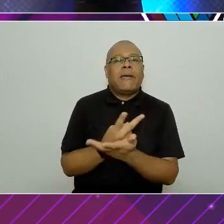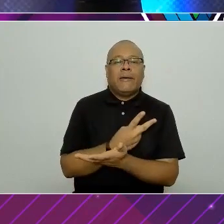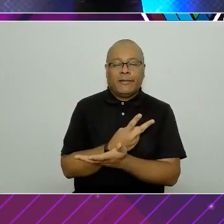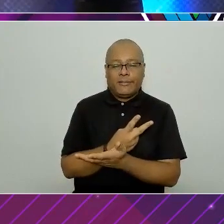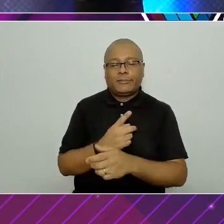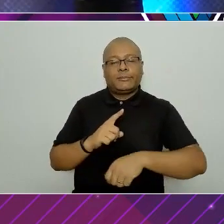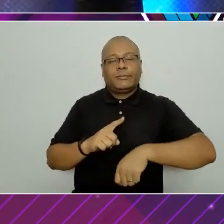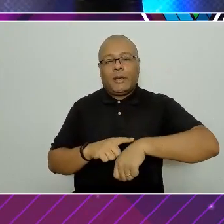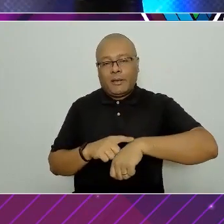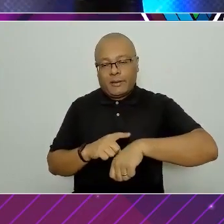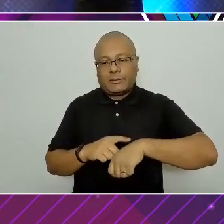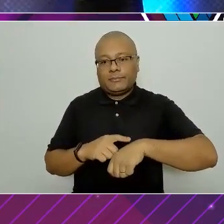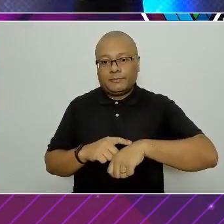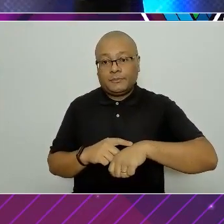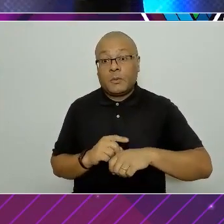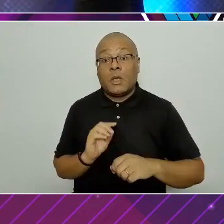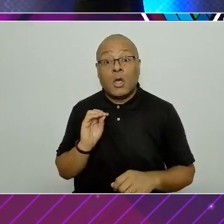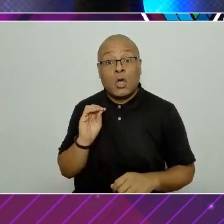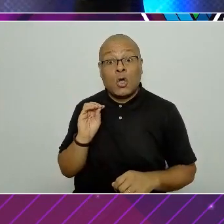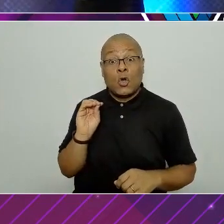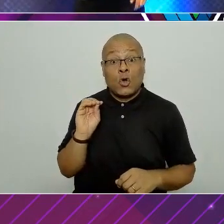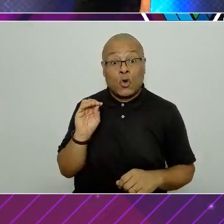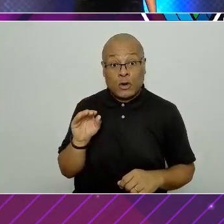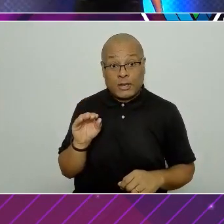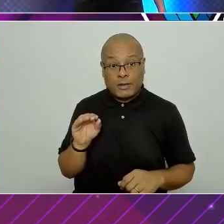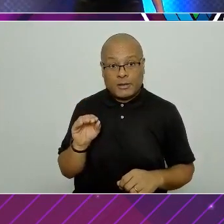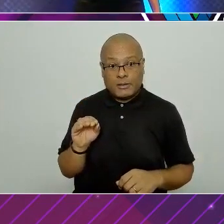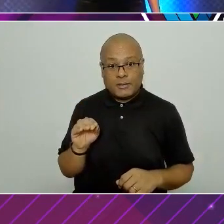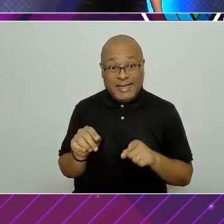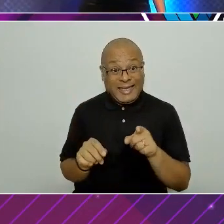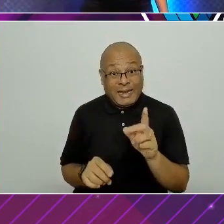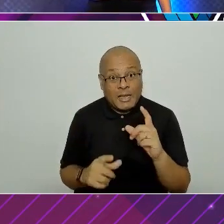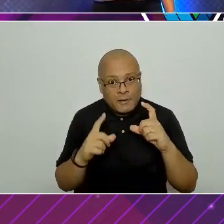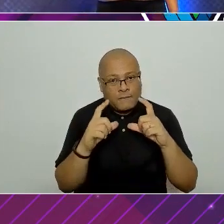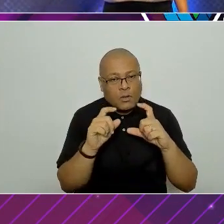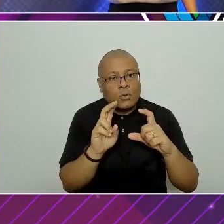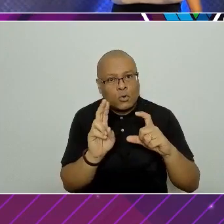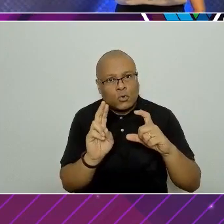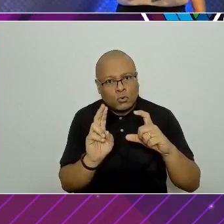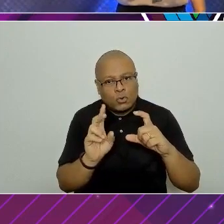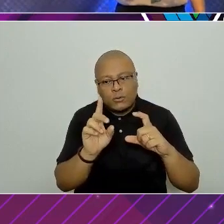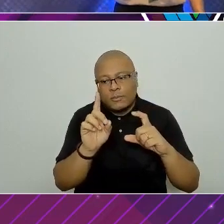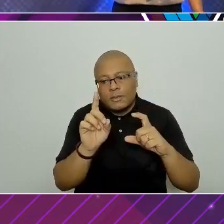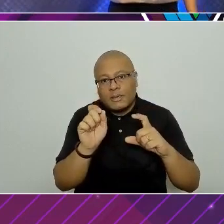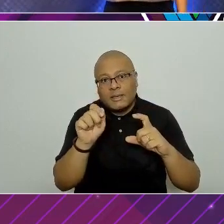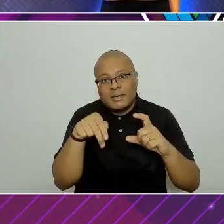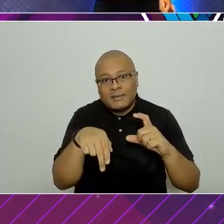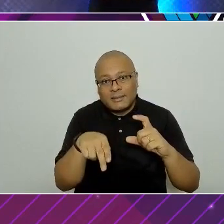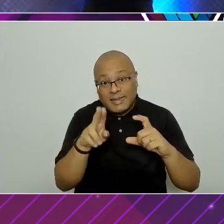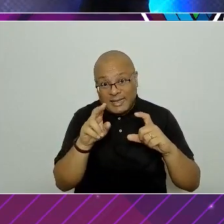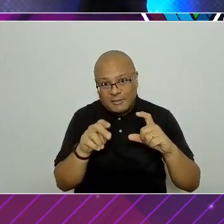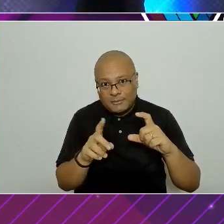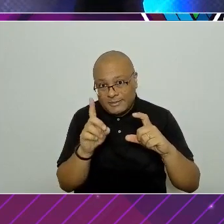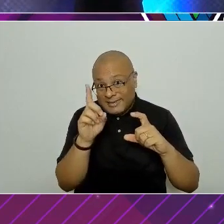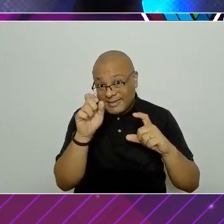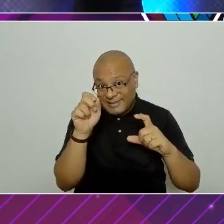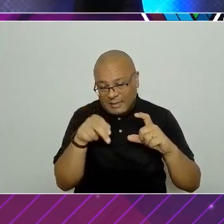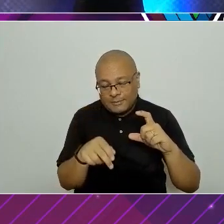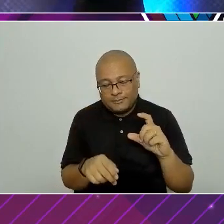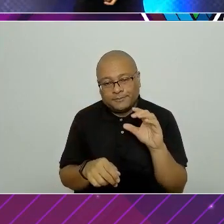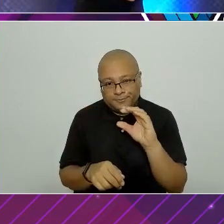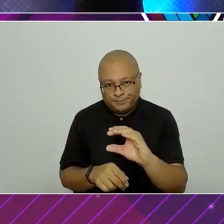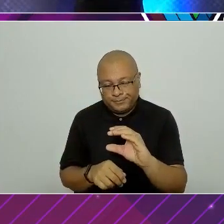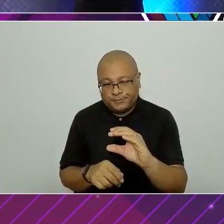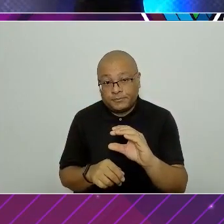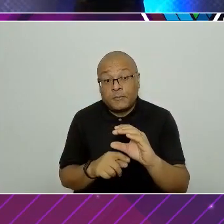neural. Eu botei o Dumbledore, né, ali, na pontinha da entrada. E aí a ideia é